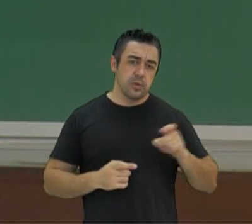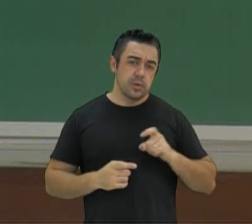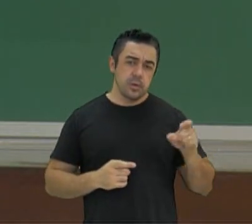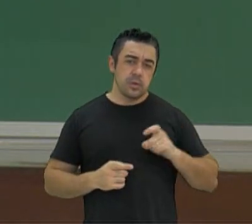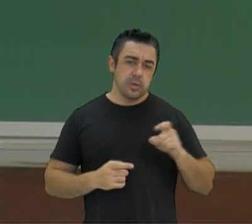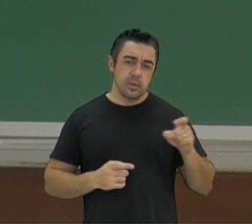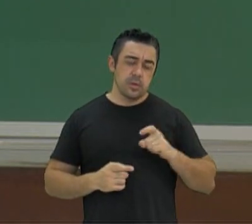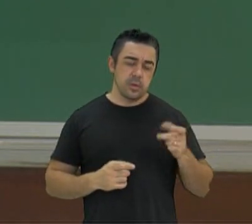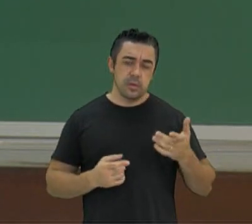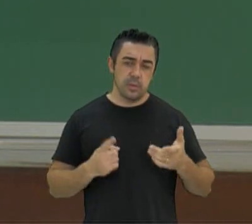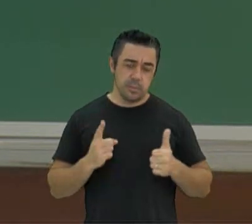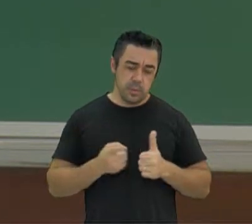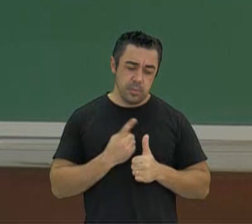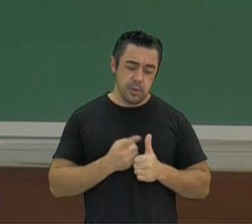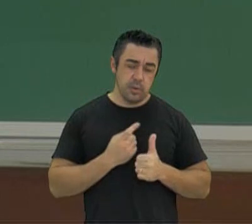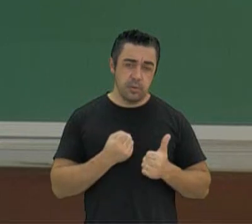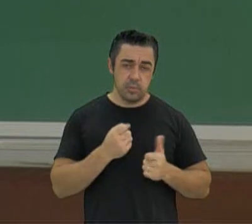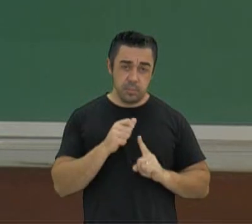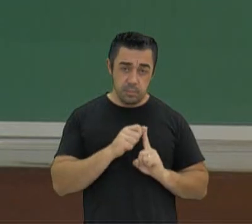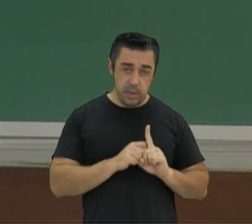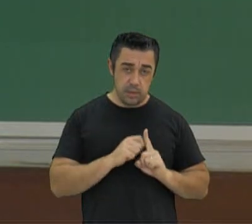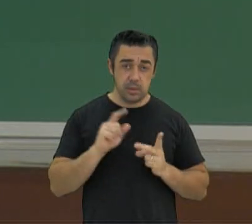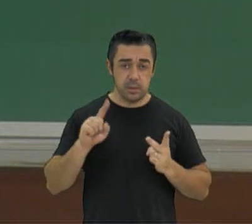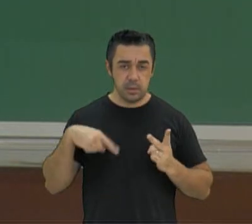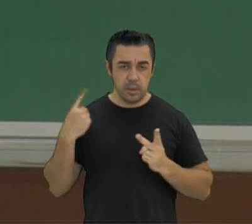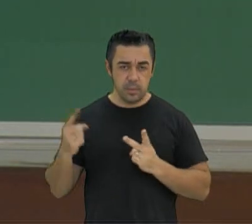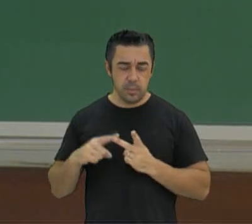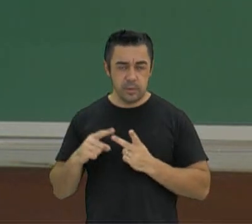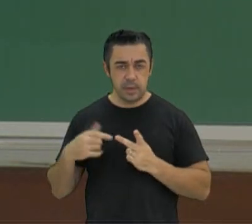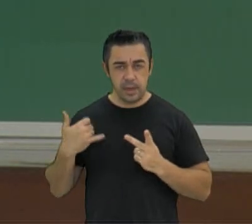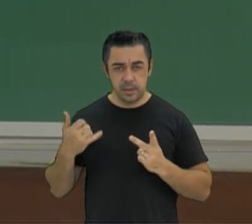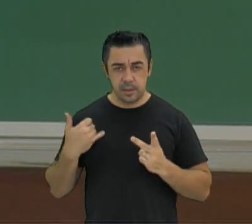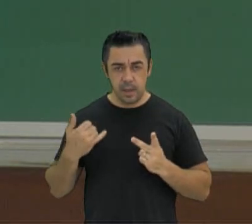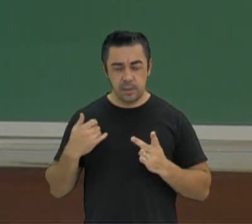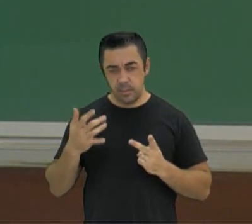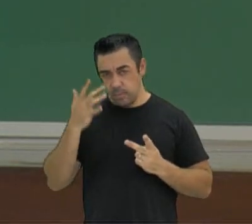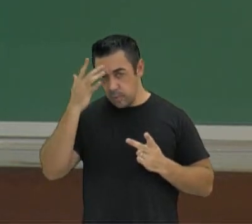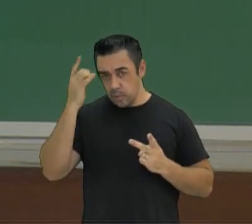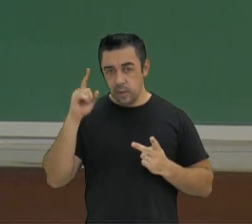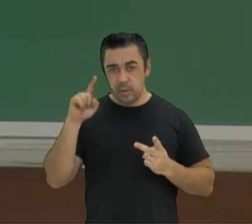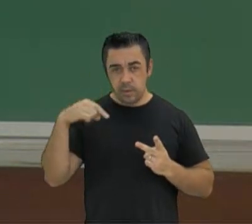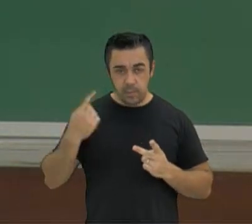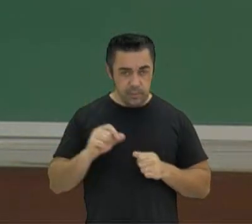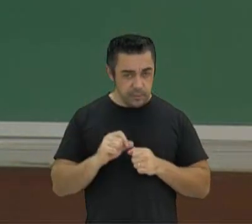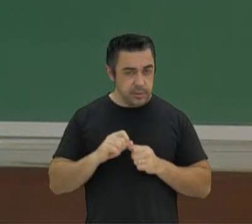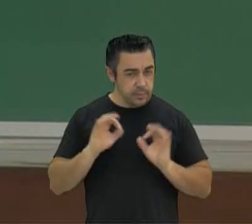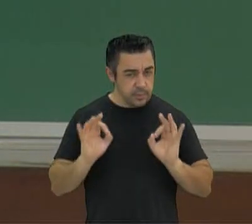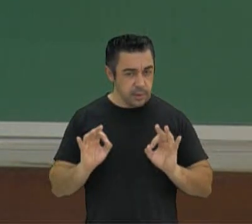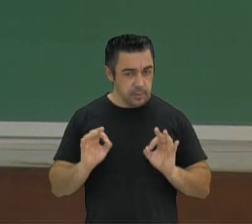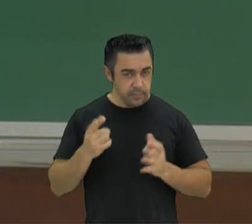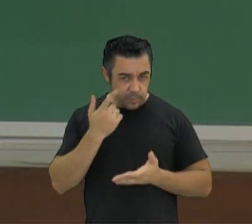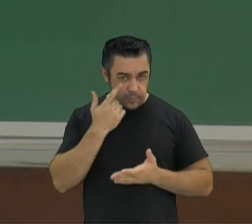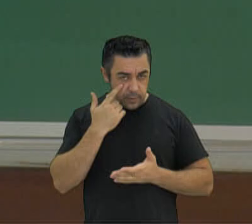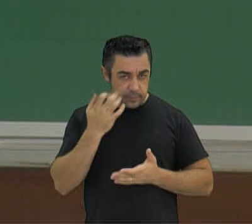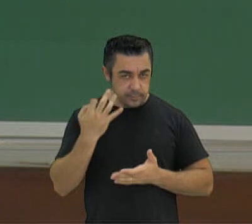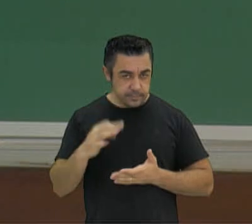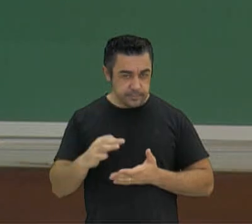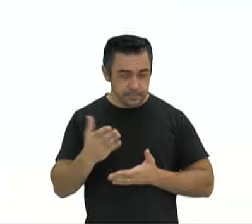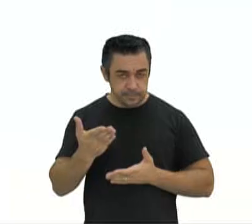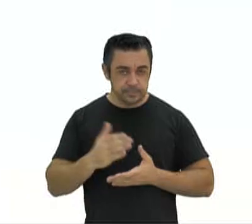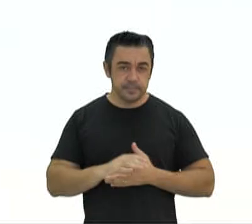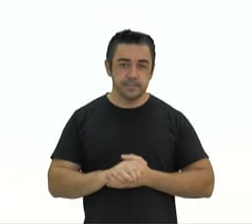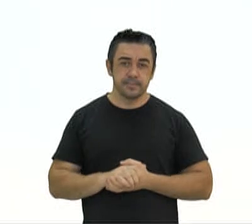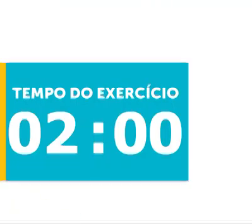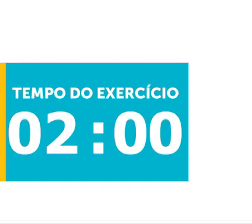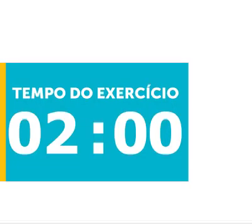número formado por primeiro o mês e depois a idade da pessoa. E depois a gente vai fazer aqui para ver se deu certo, tá bom? Faça aí que a gente já